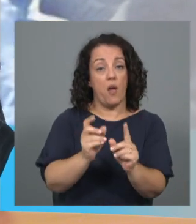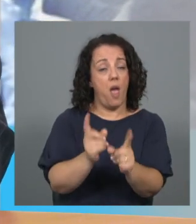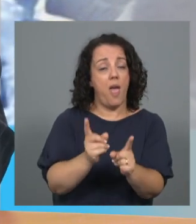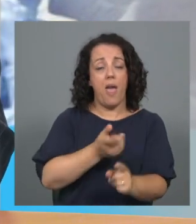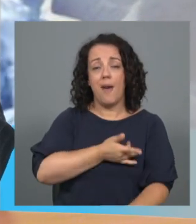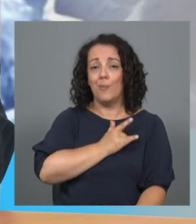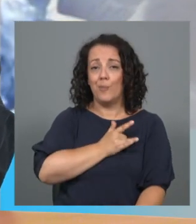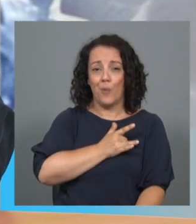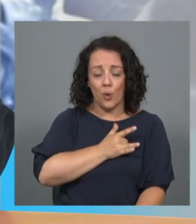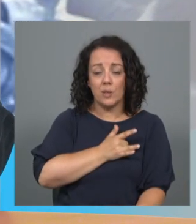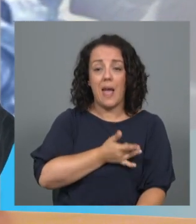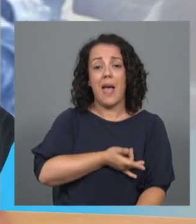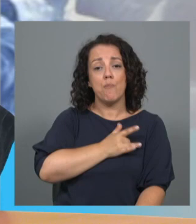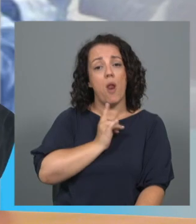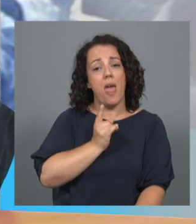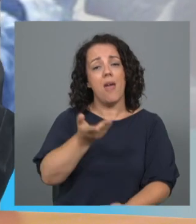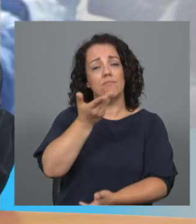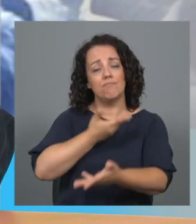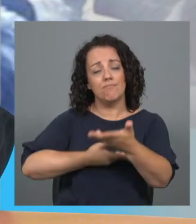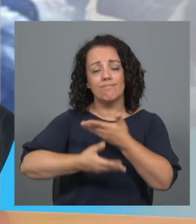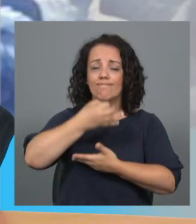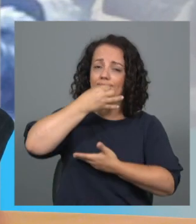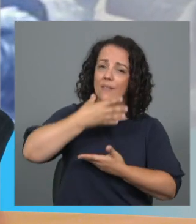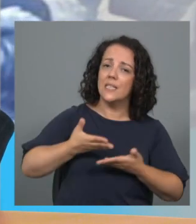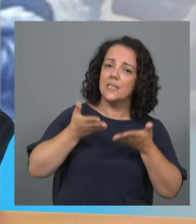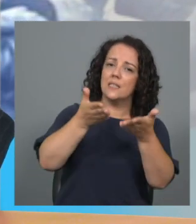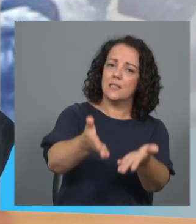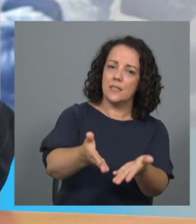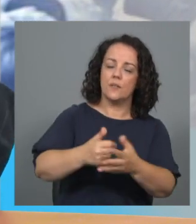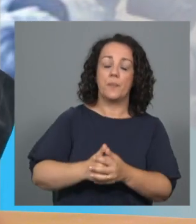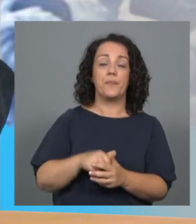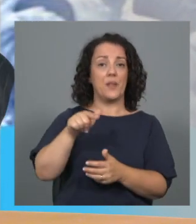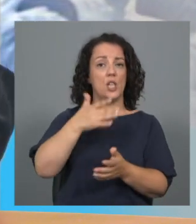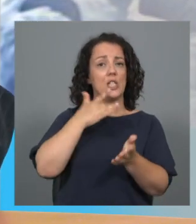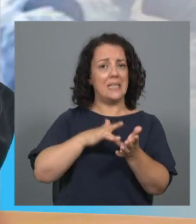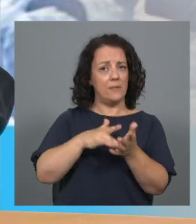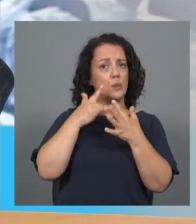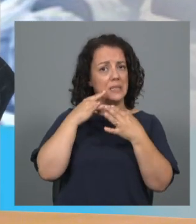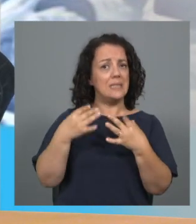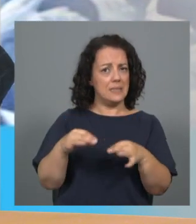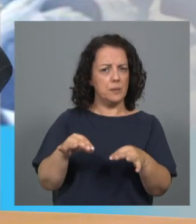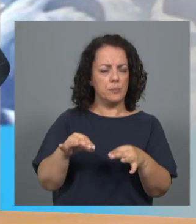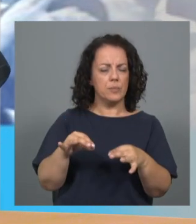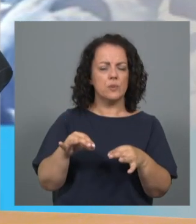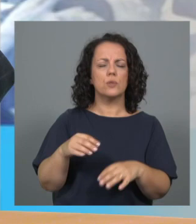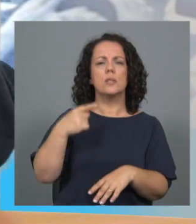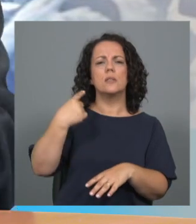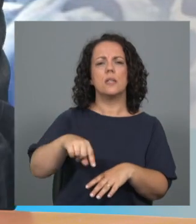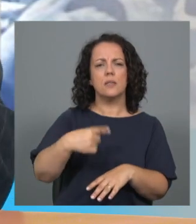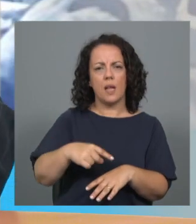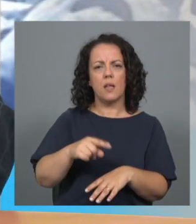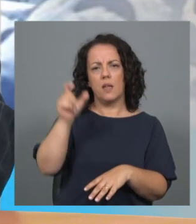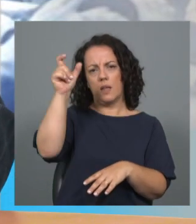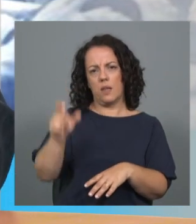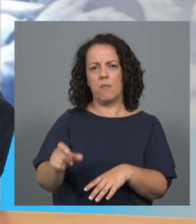de servir. E esta obra, que é uma obra simples, é composta por um conjunto de intervenções do